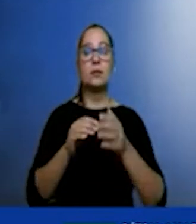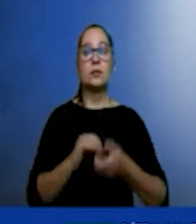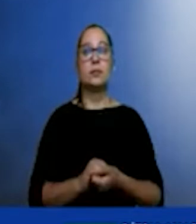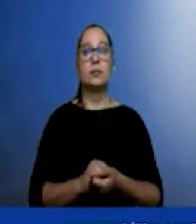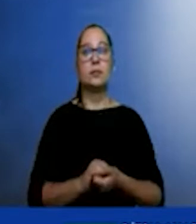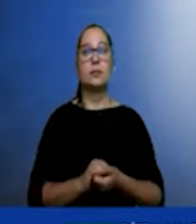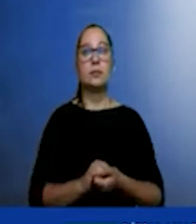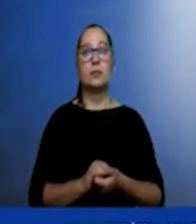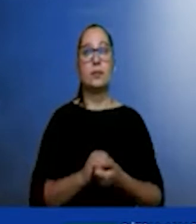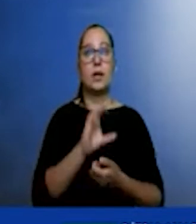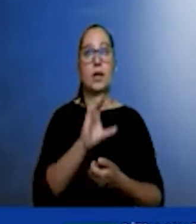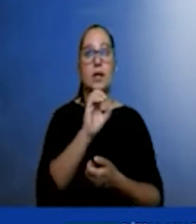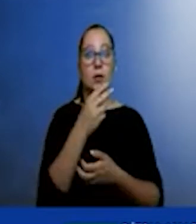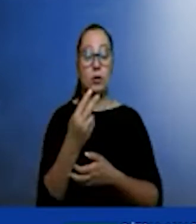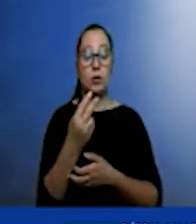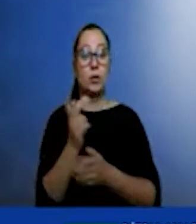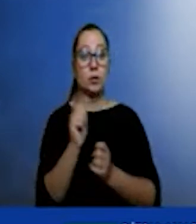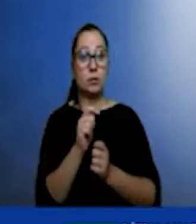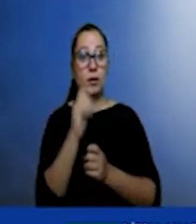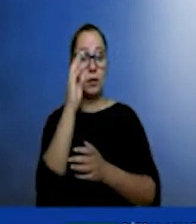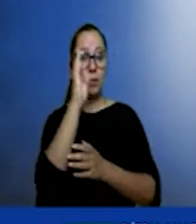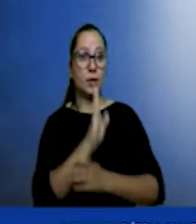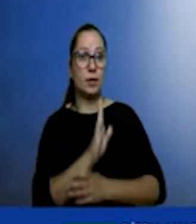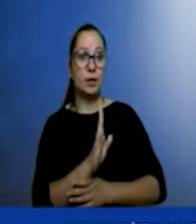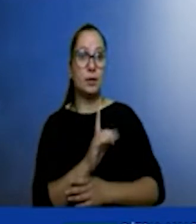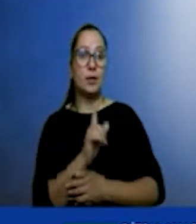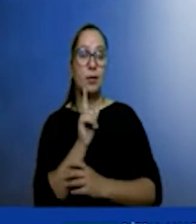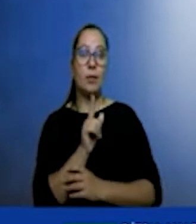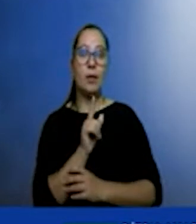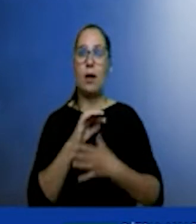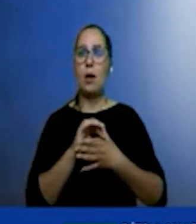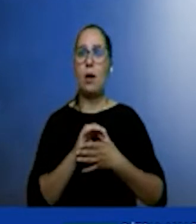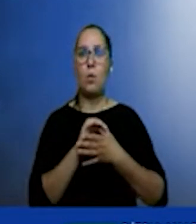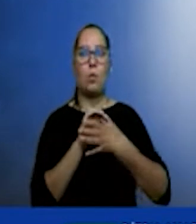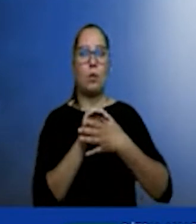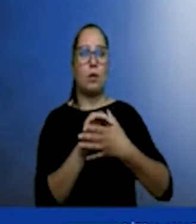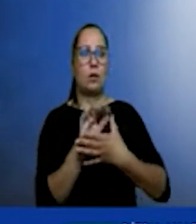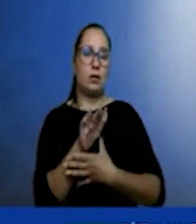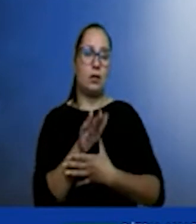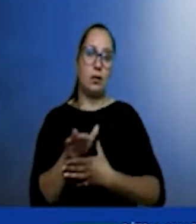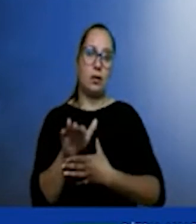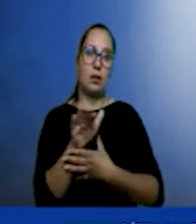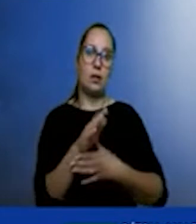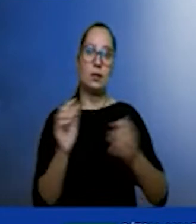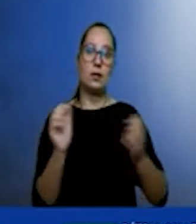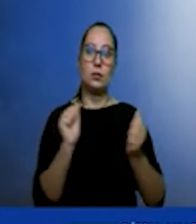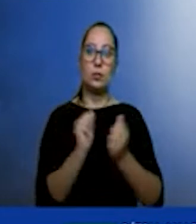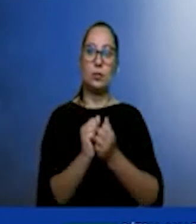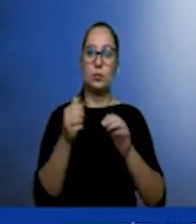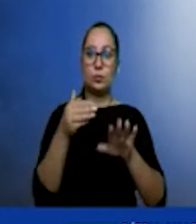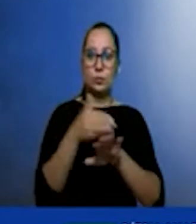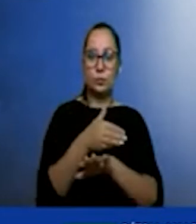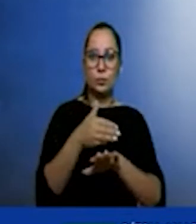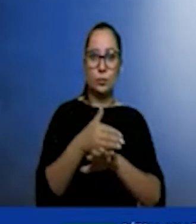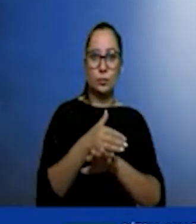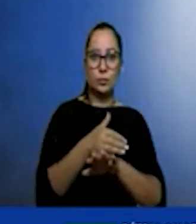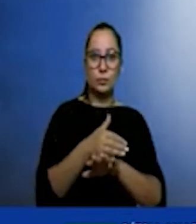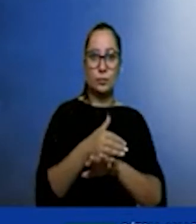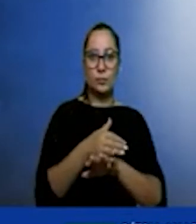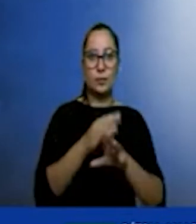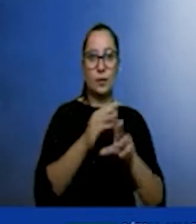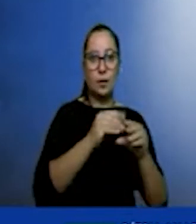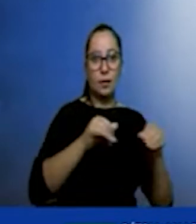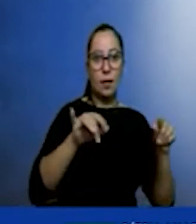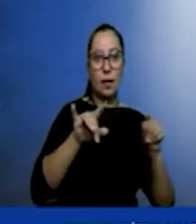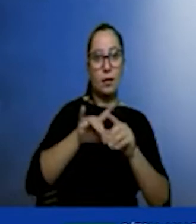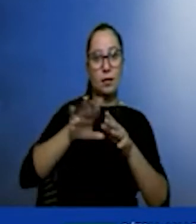carbono, torna o Brasil aí um eventual líder nessa área. Juntando a parte de on land e on the ocean,